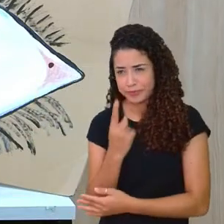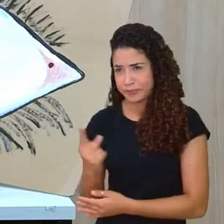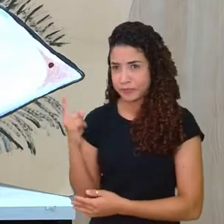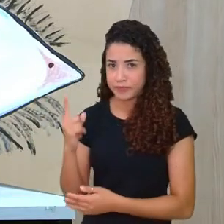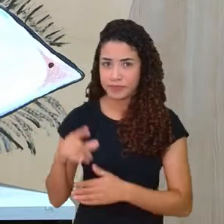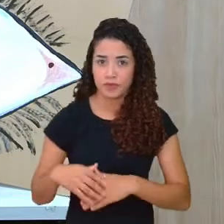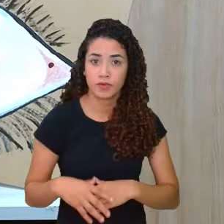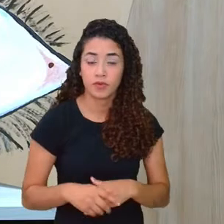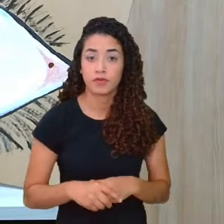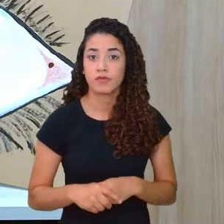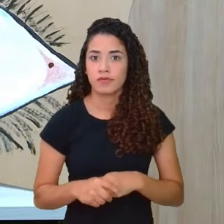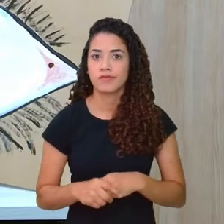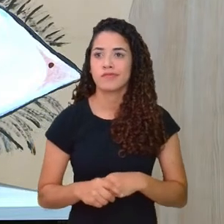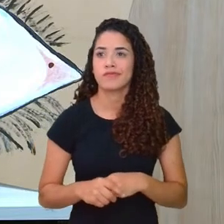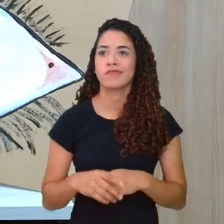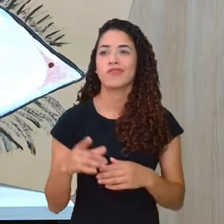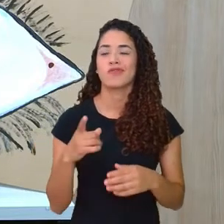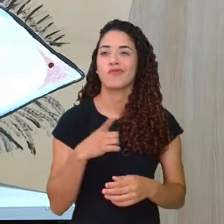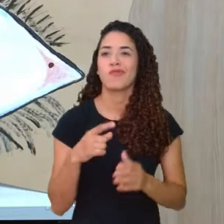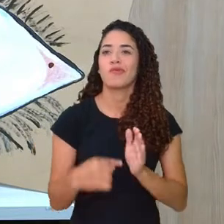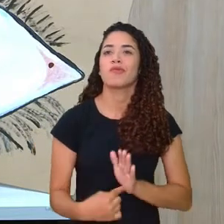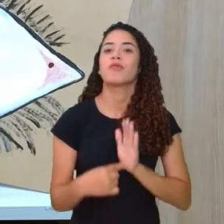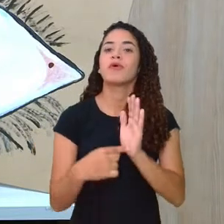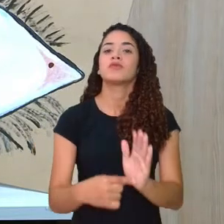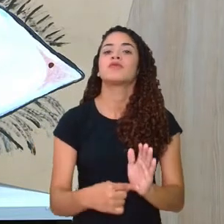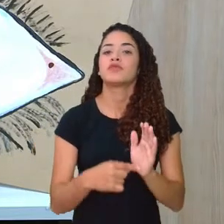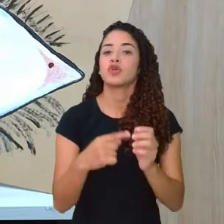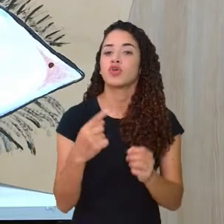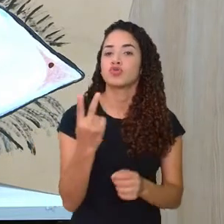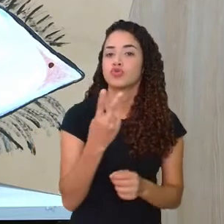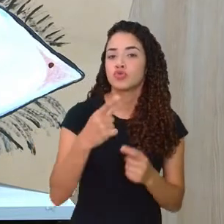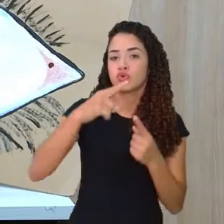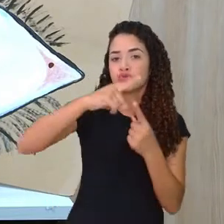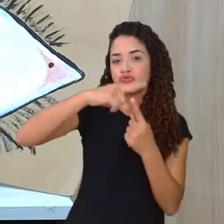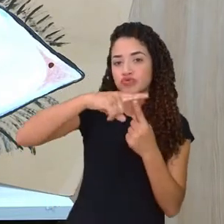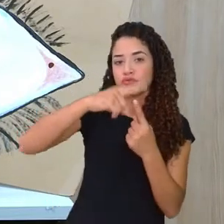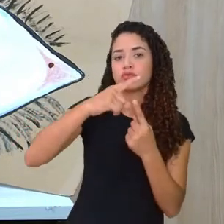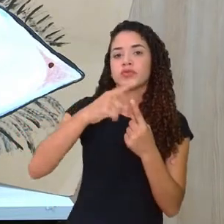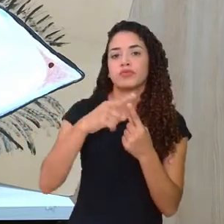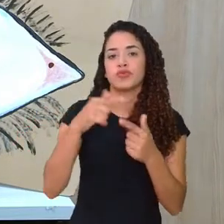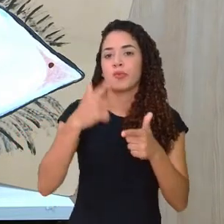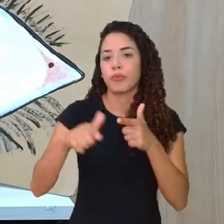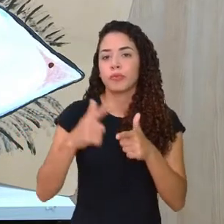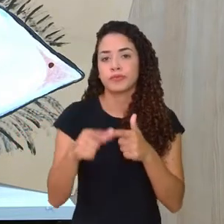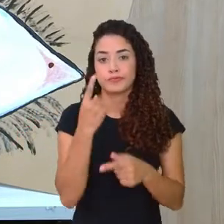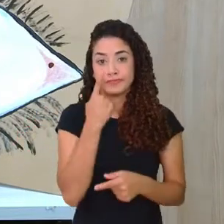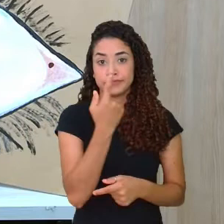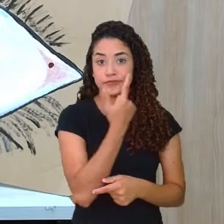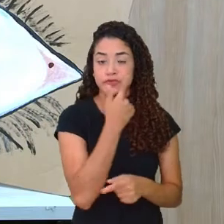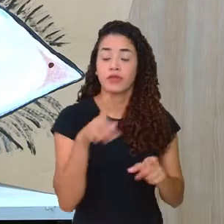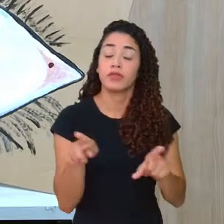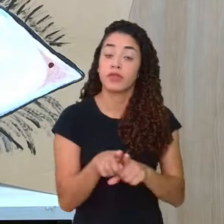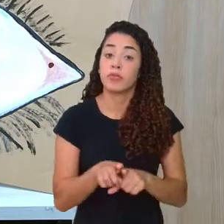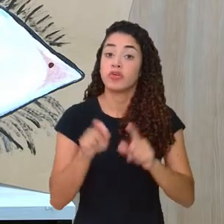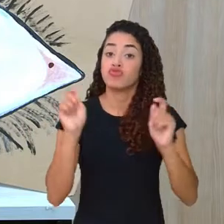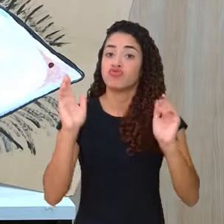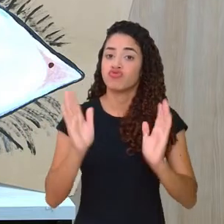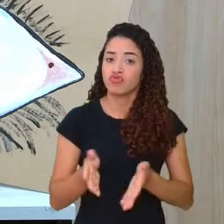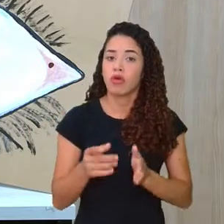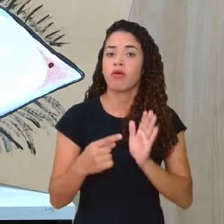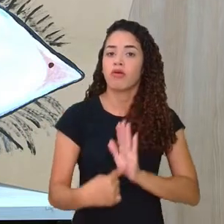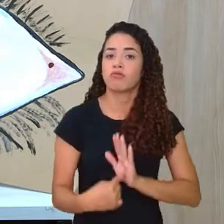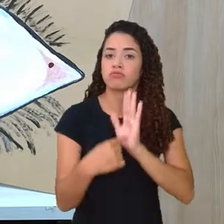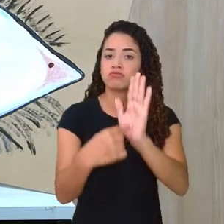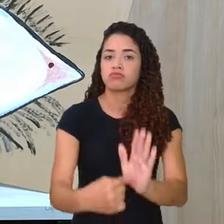vocês 2 tipos bem comuns, né, em relação a problemas de visão e já mostrando a vocês algumas lentes corretivas.